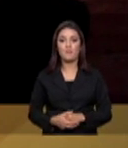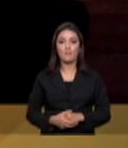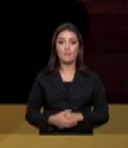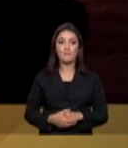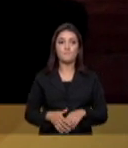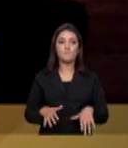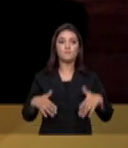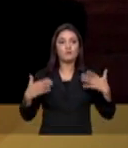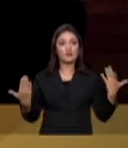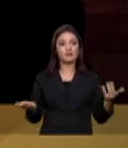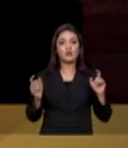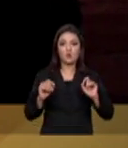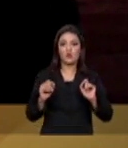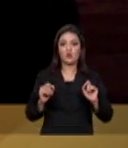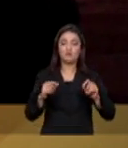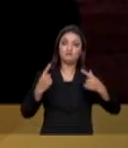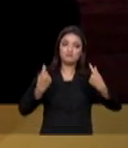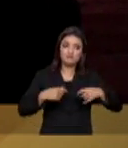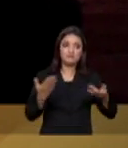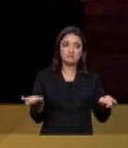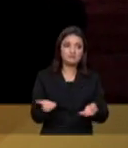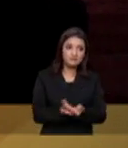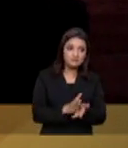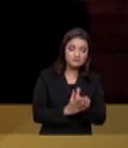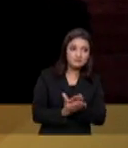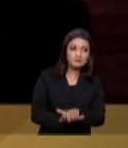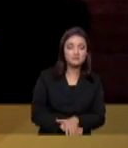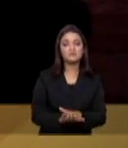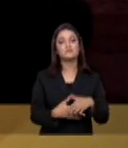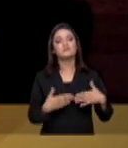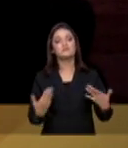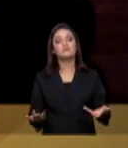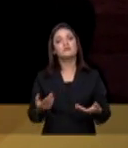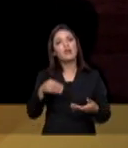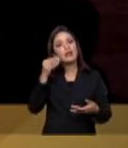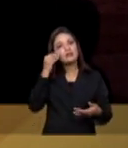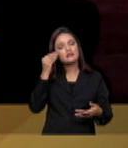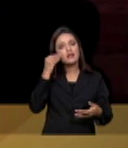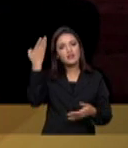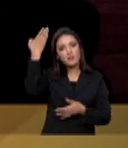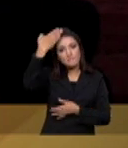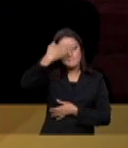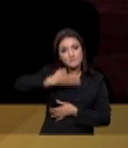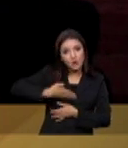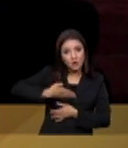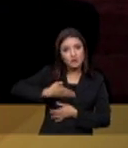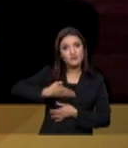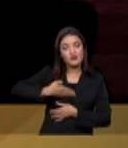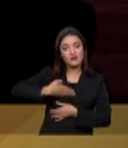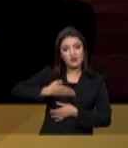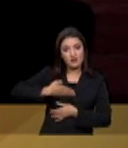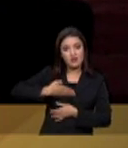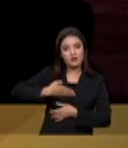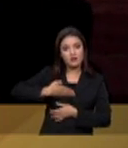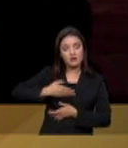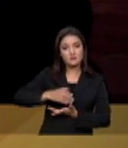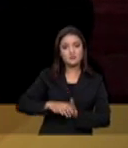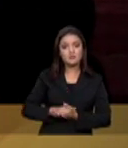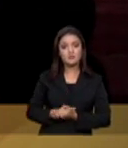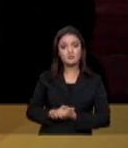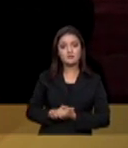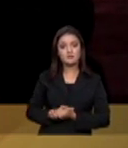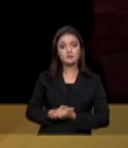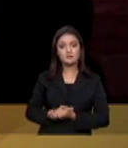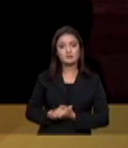demanda possessória na qual a parte demandante em tenta aprovar em rito especial abreviar